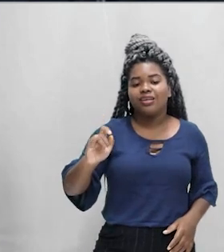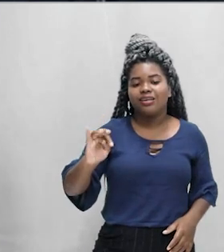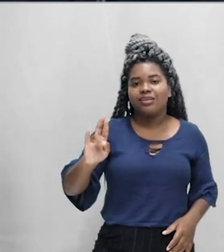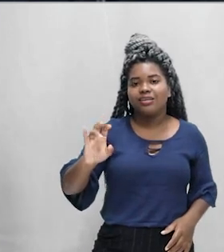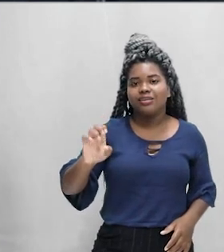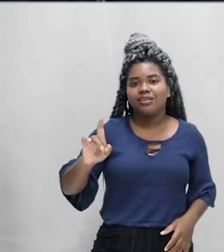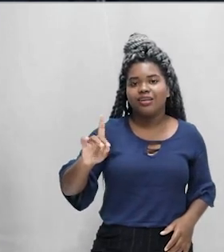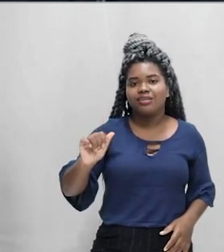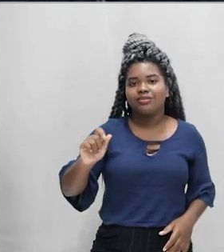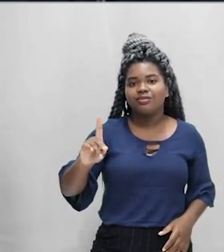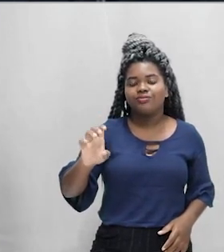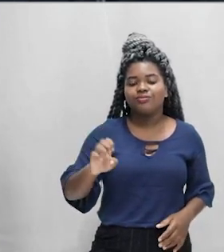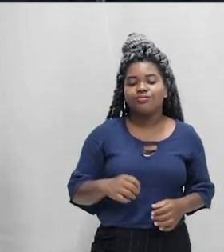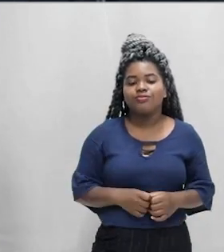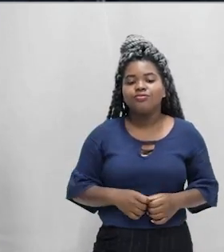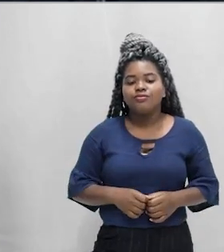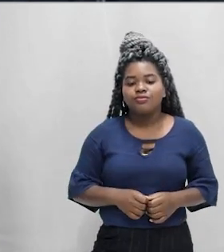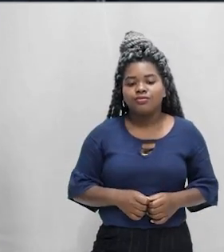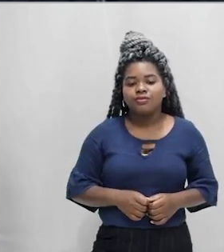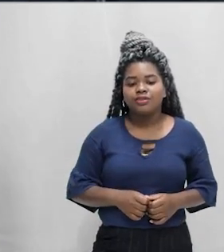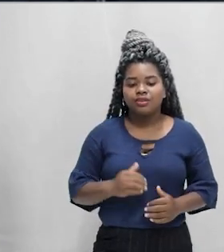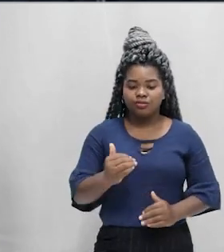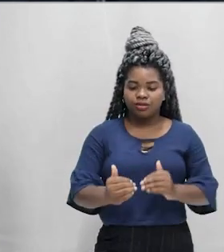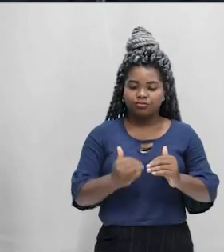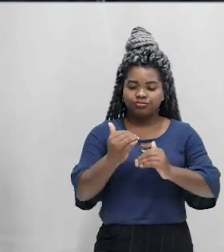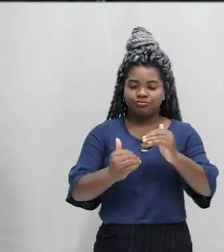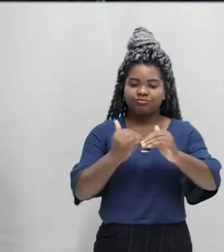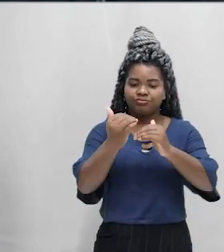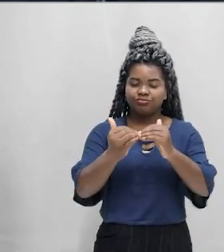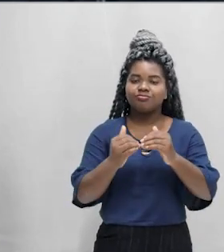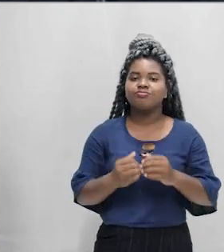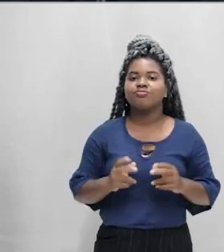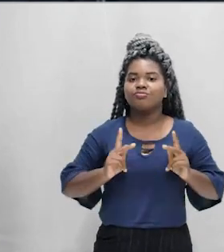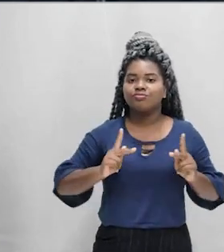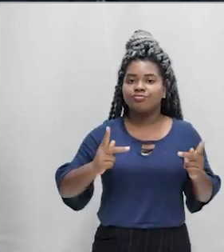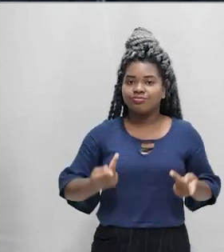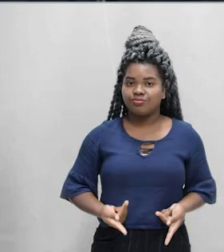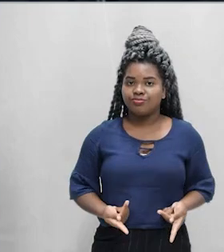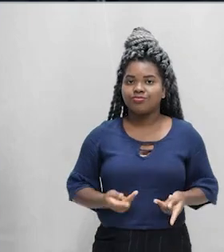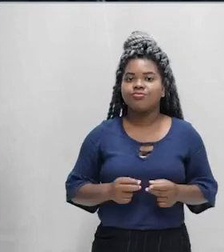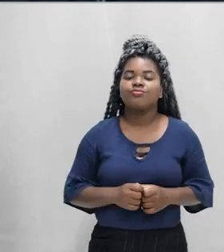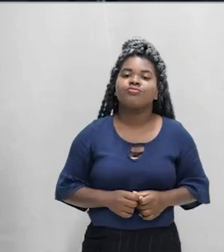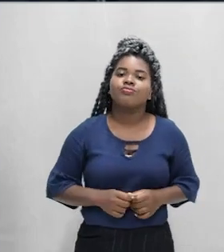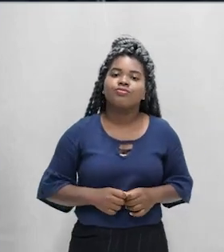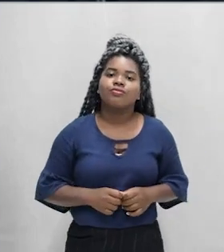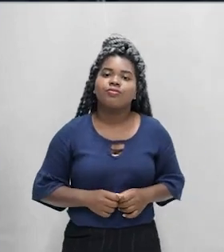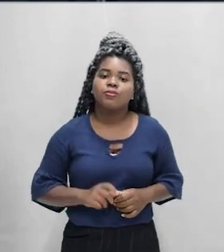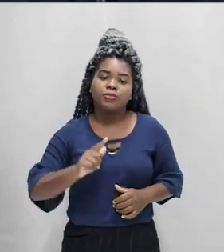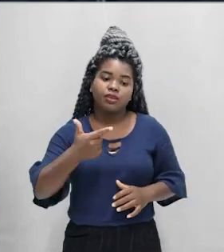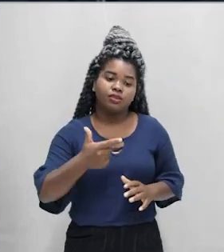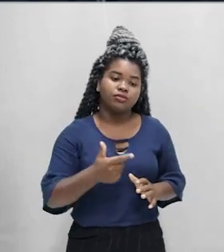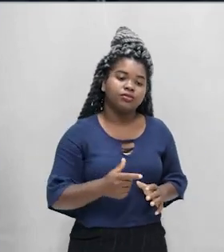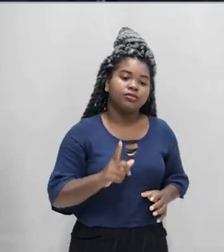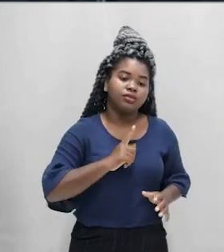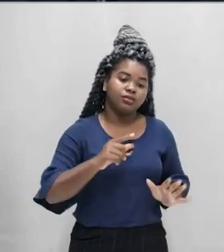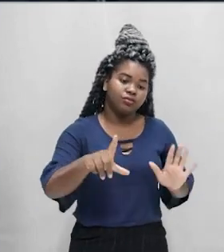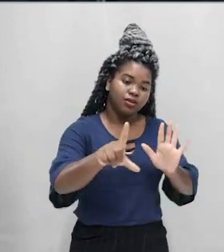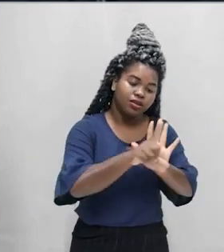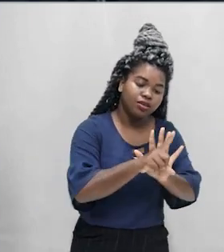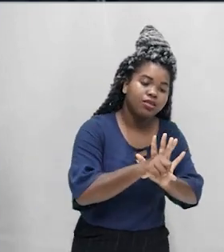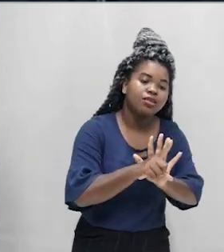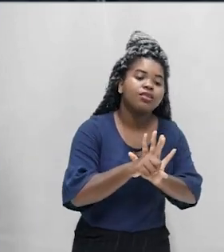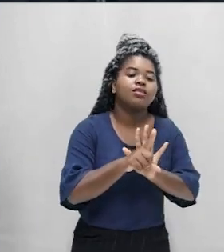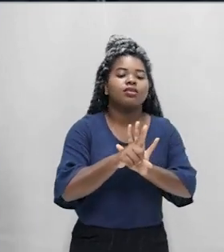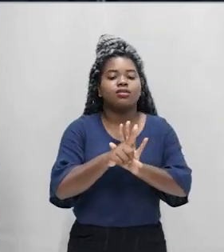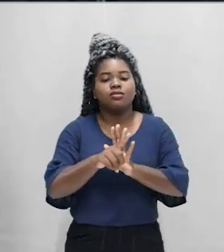hereditariedade. Nós vamos também falar de evolucionismo, sem esquecer das leis biológicas, né? A teoria